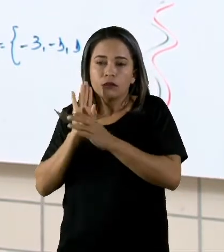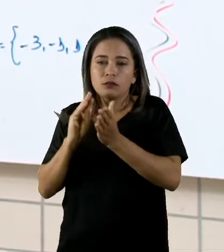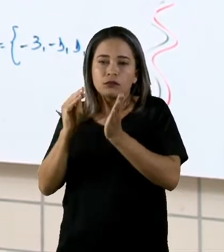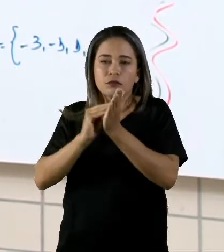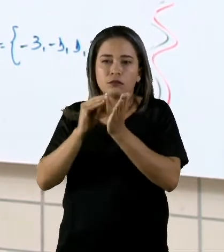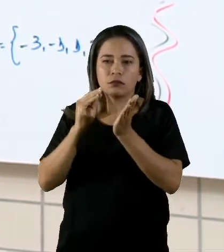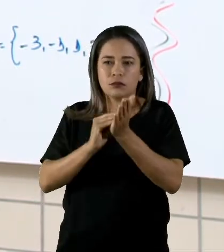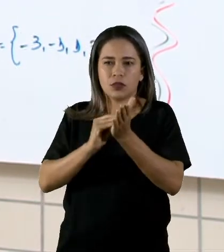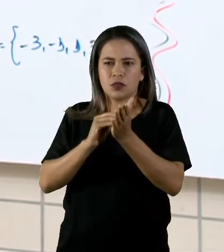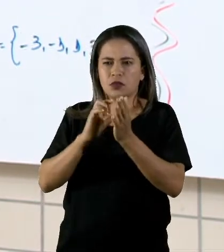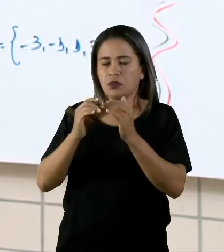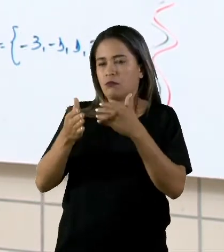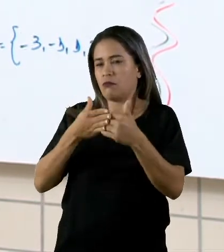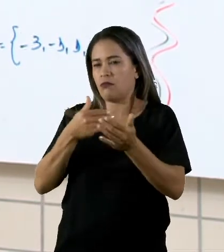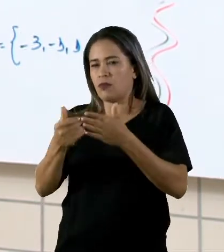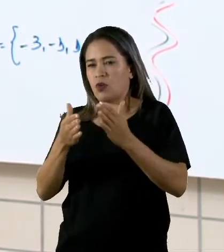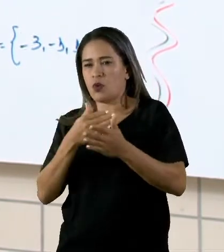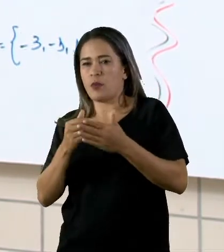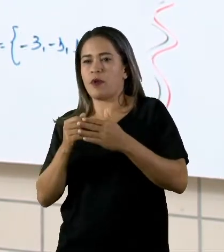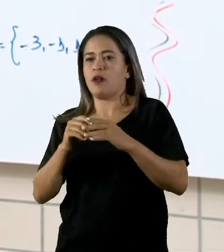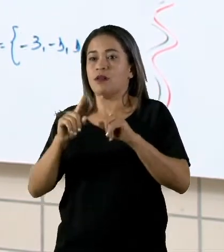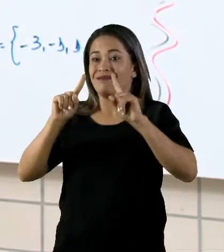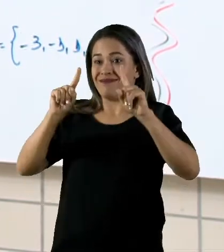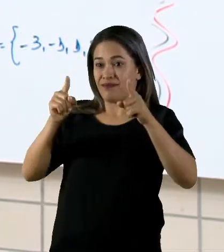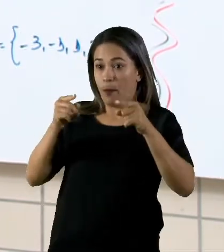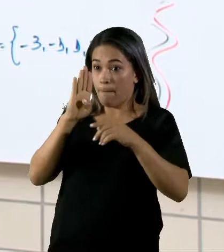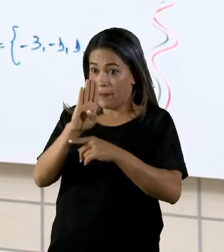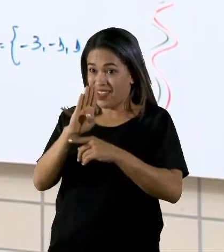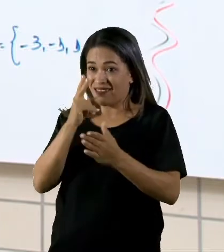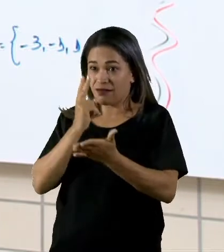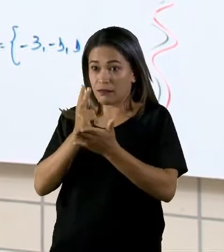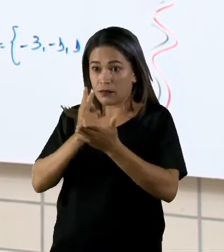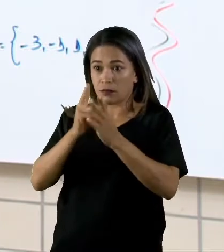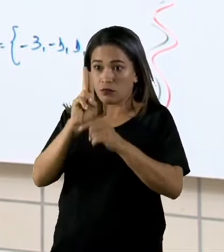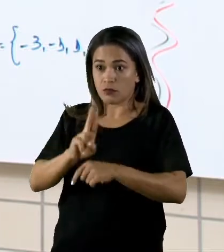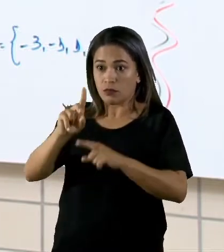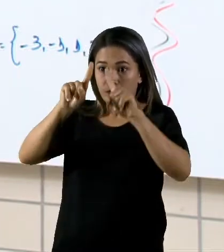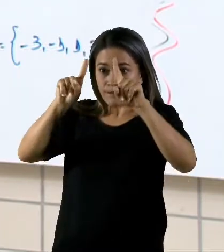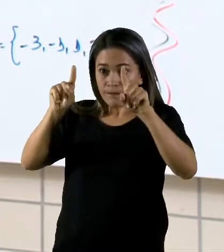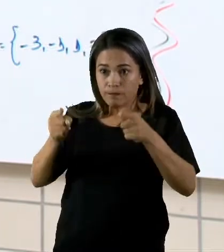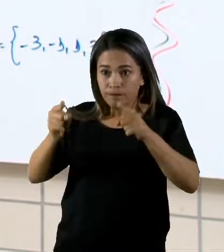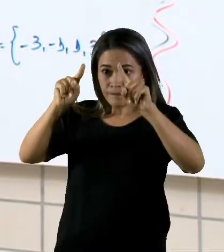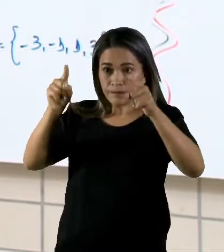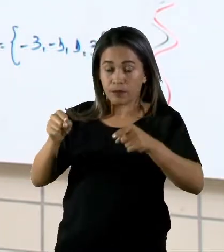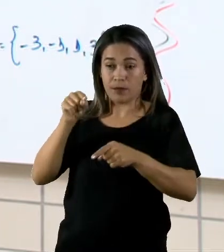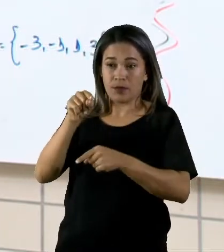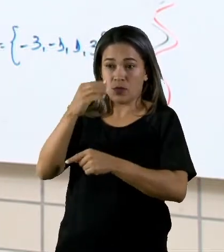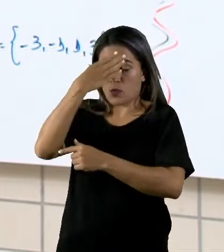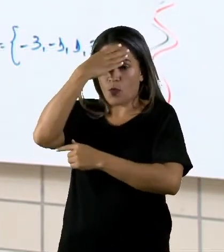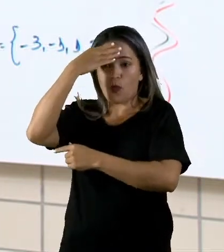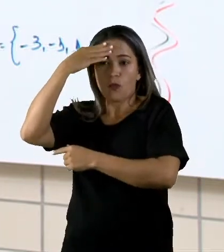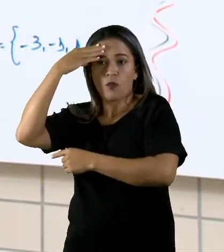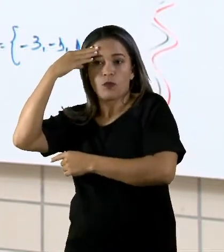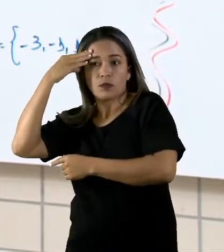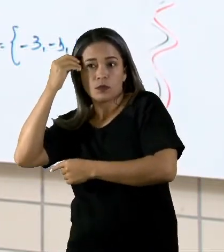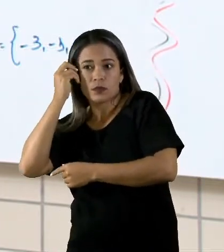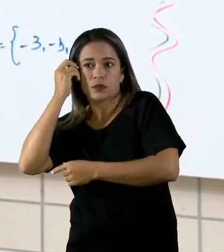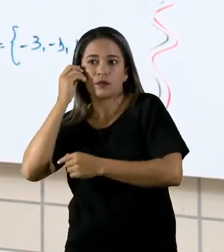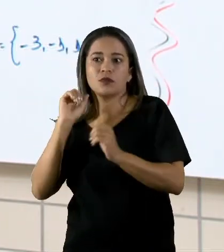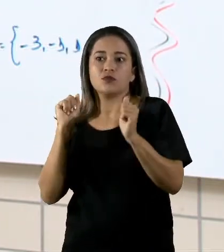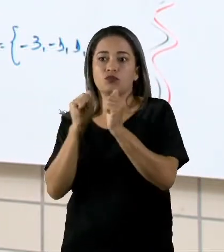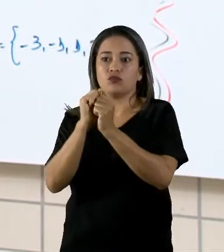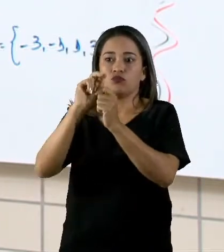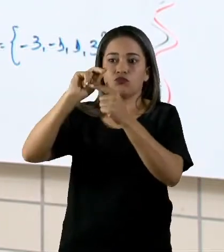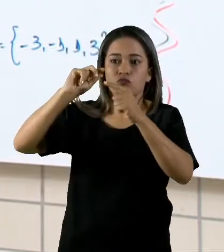sendo positivo ou negativo, sempre usando parêntese, para que você não esqueça de operar o expoente junto